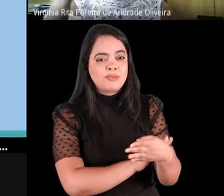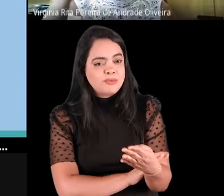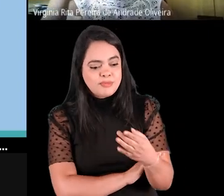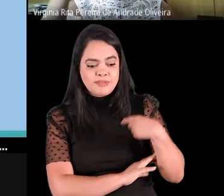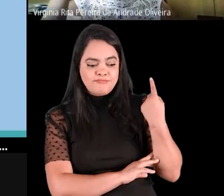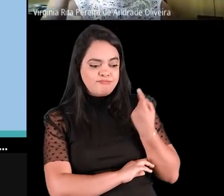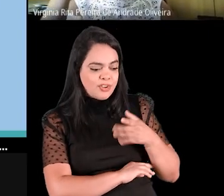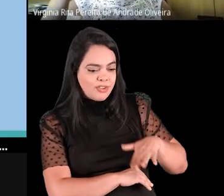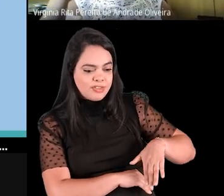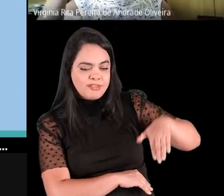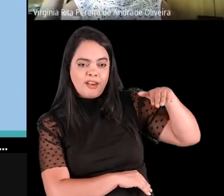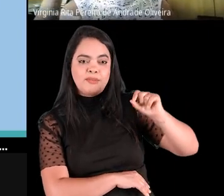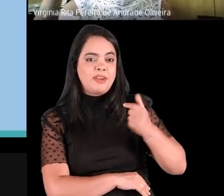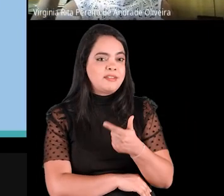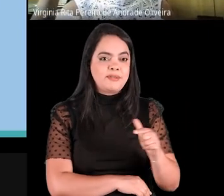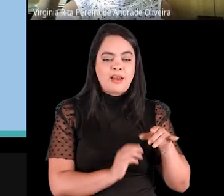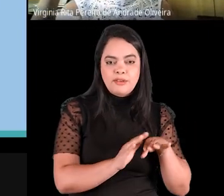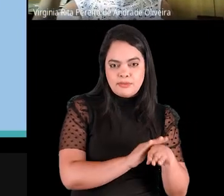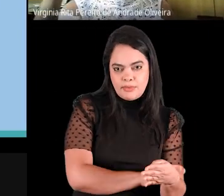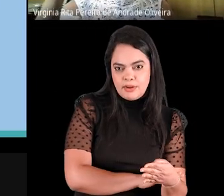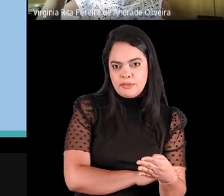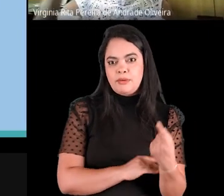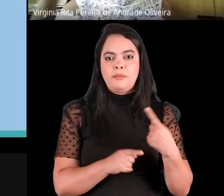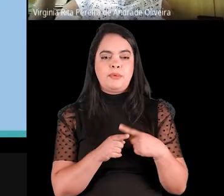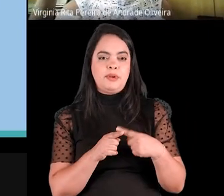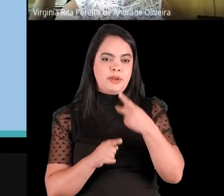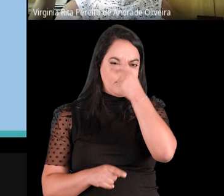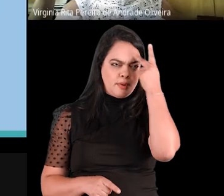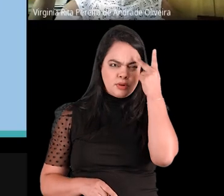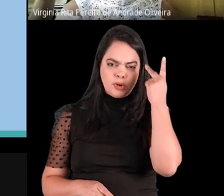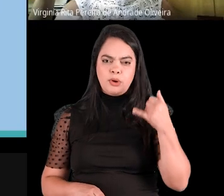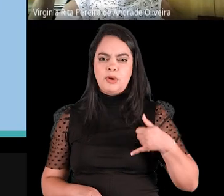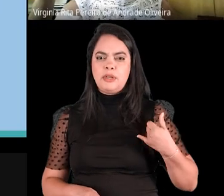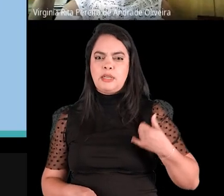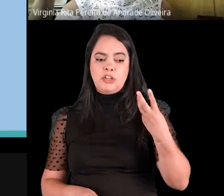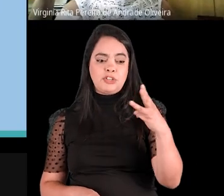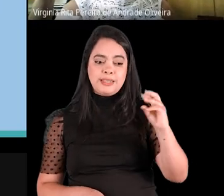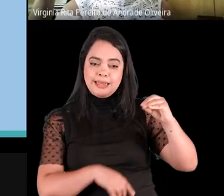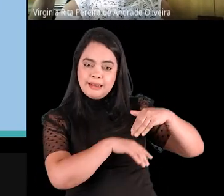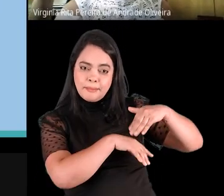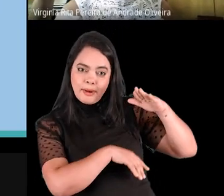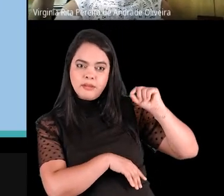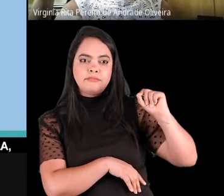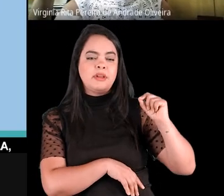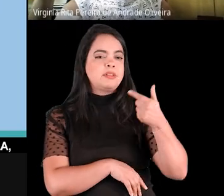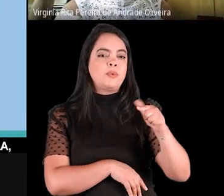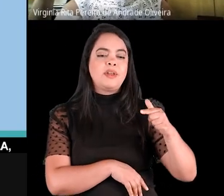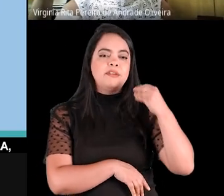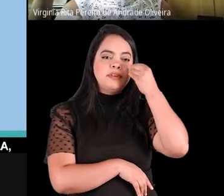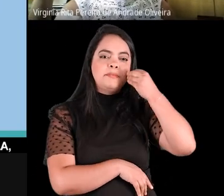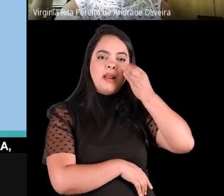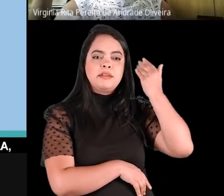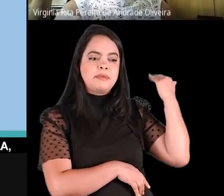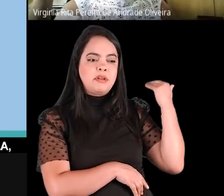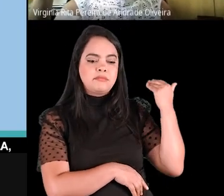Porque a gente tem uma faixa etária, quem tem essa idade com a faixa etária acima dos 30 anos, não tem essa experiência de trabalhar com